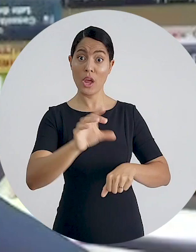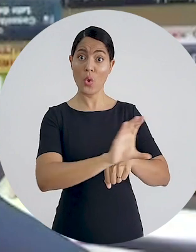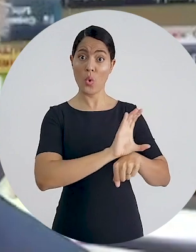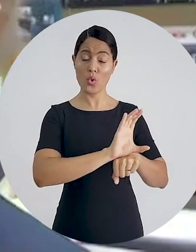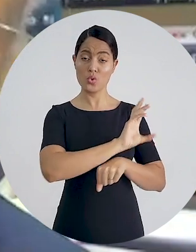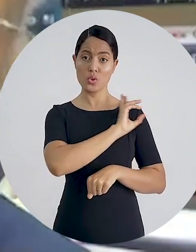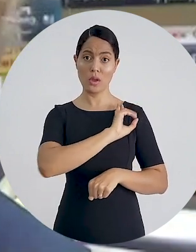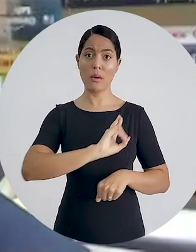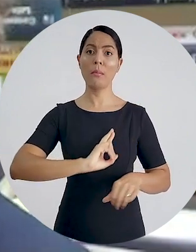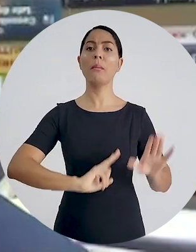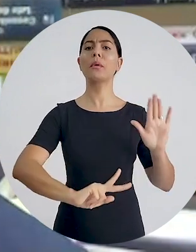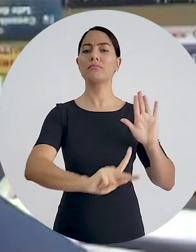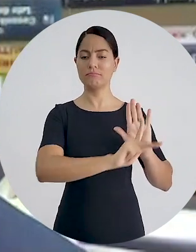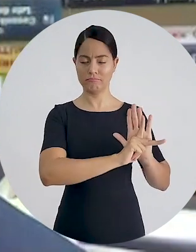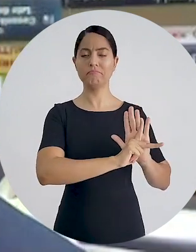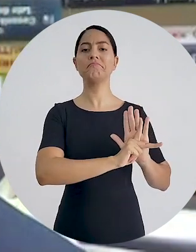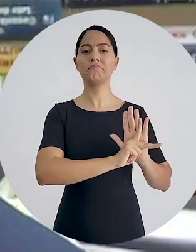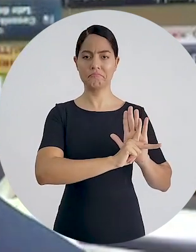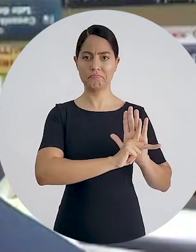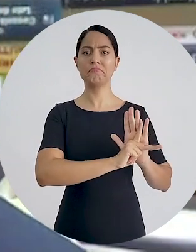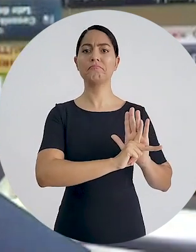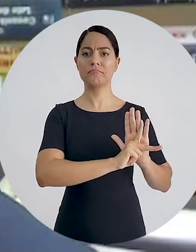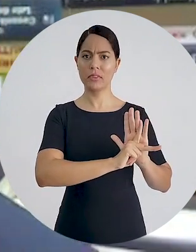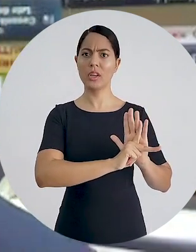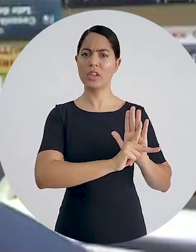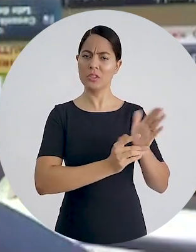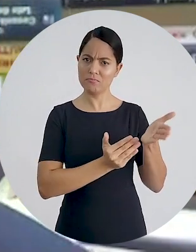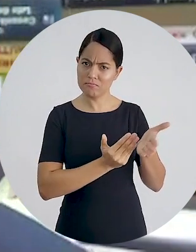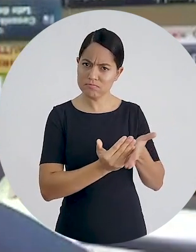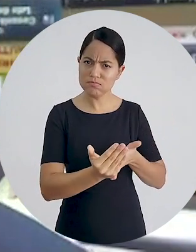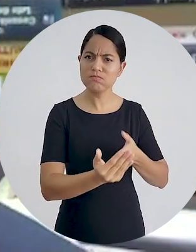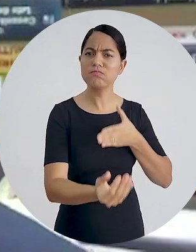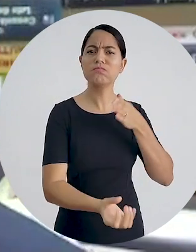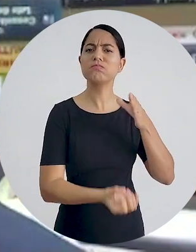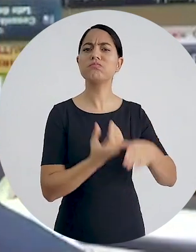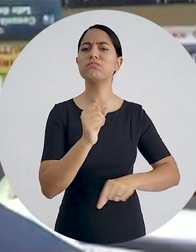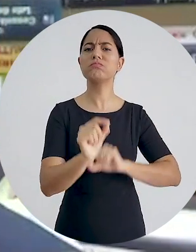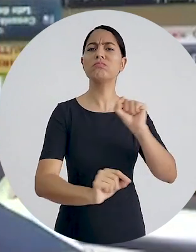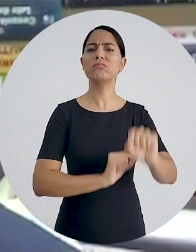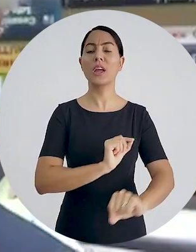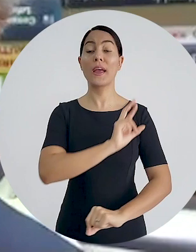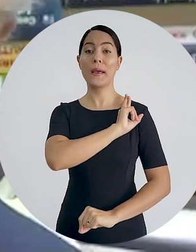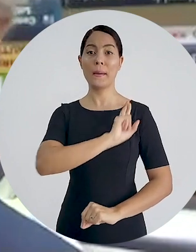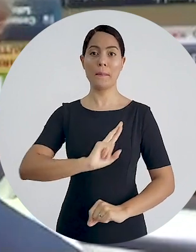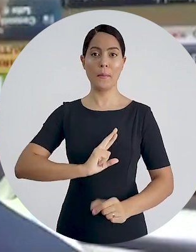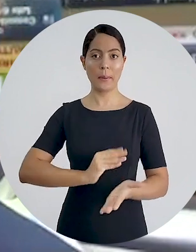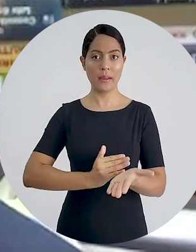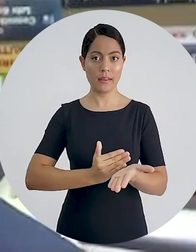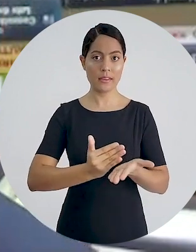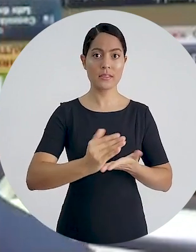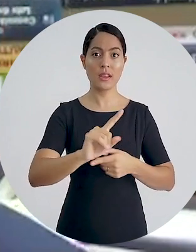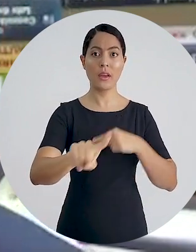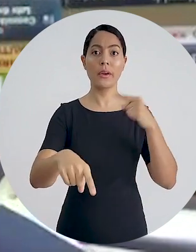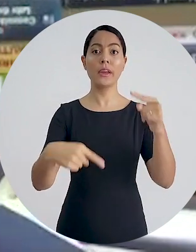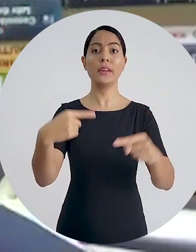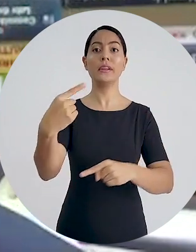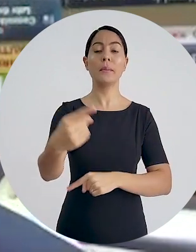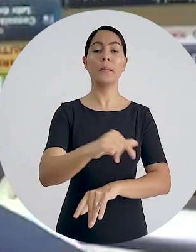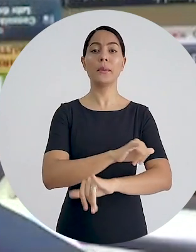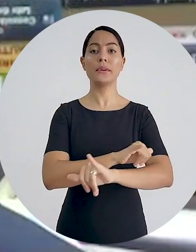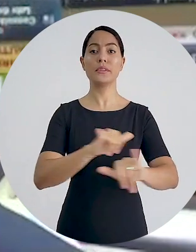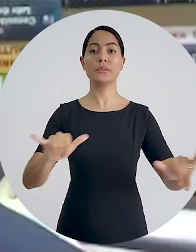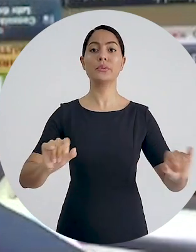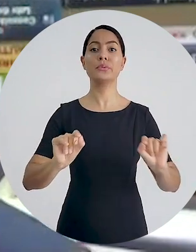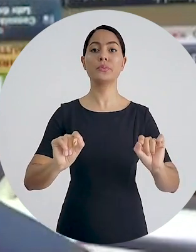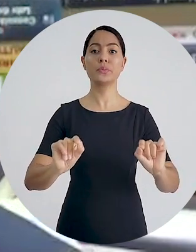1891, a nossa primeira Constituição republicana, instituidora da chamada Primeira República, que mais tarde veio a